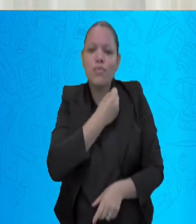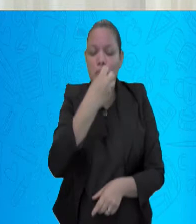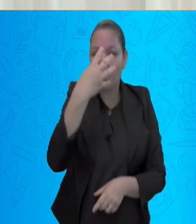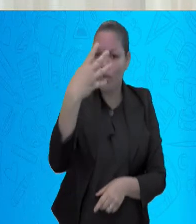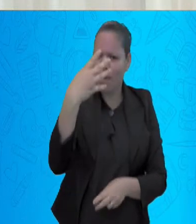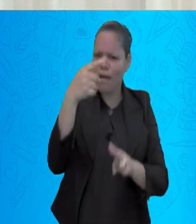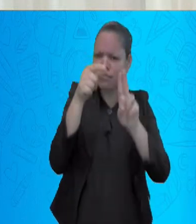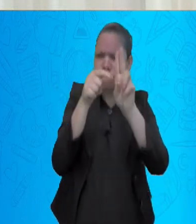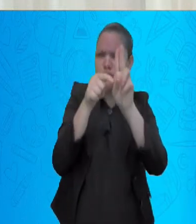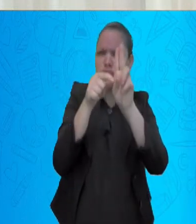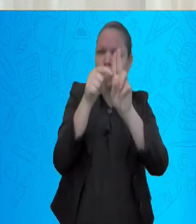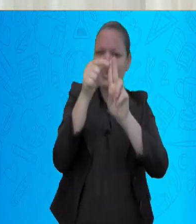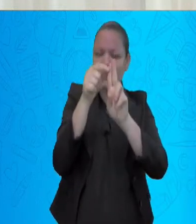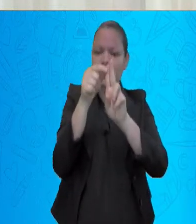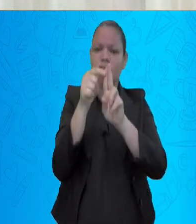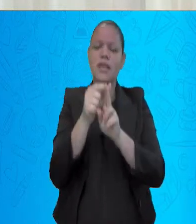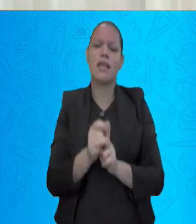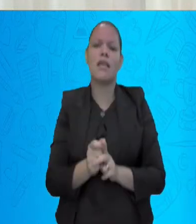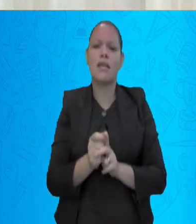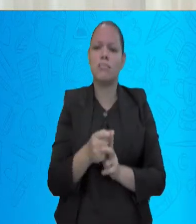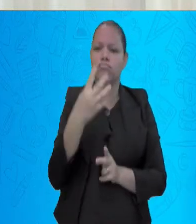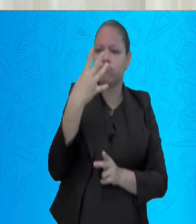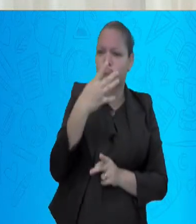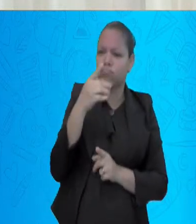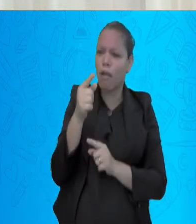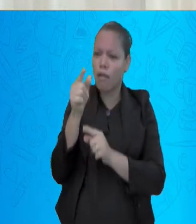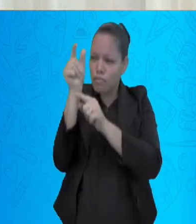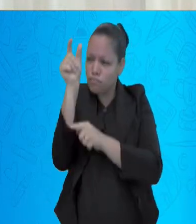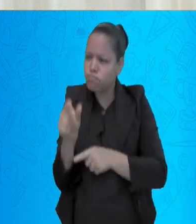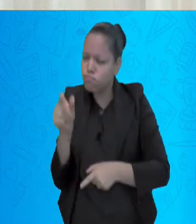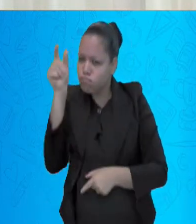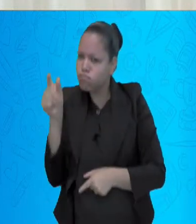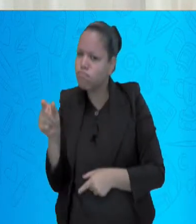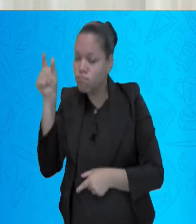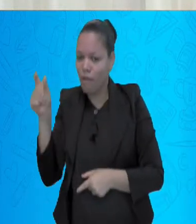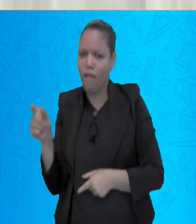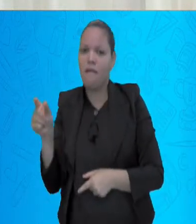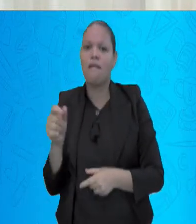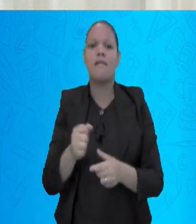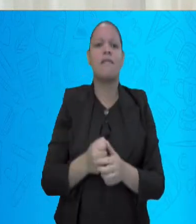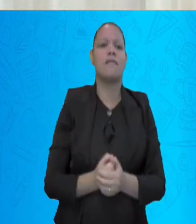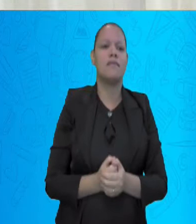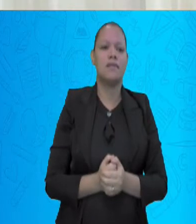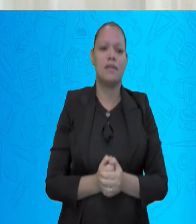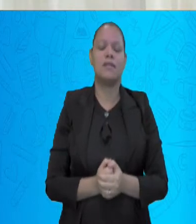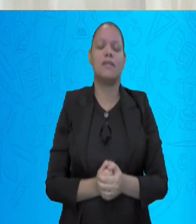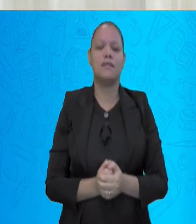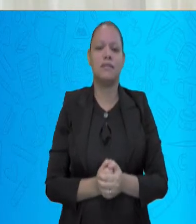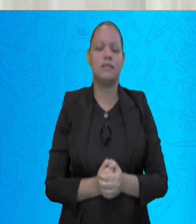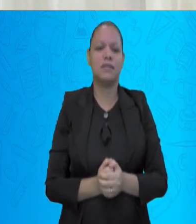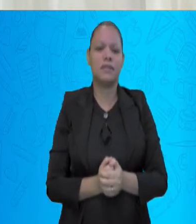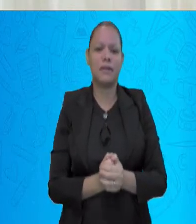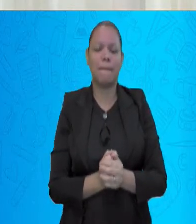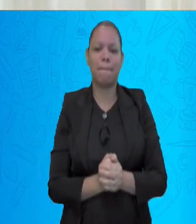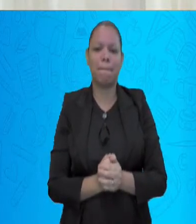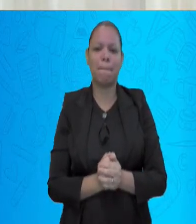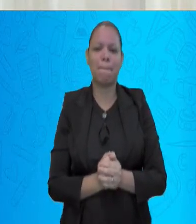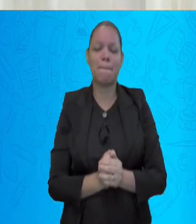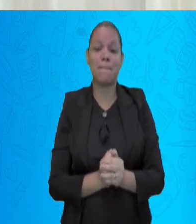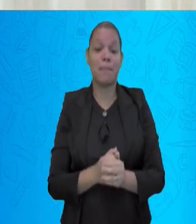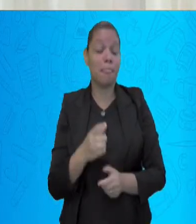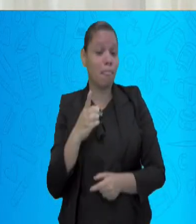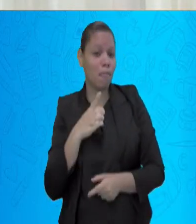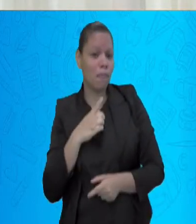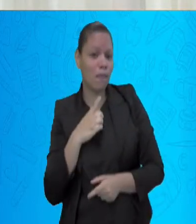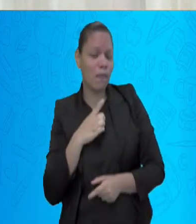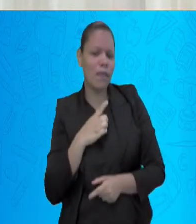nós temos que pegar 4 barrinhas, tá? Para representar o número 4. 1, 2, 3, 4.